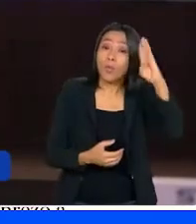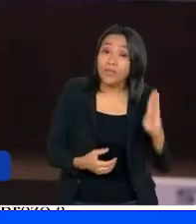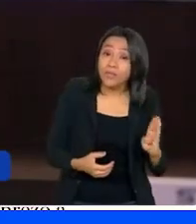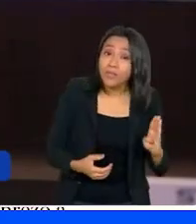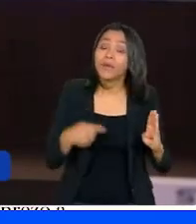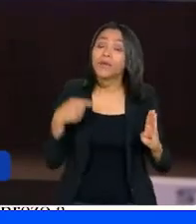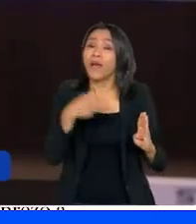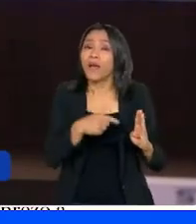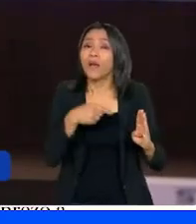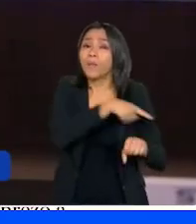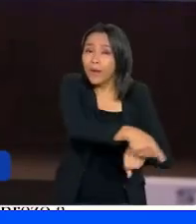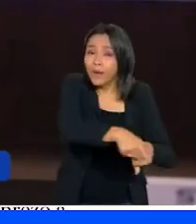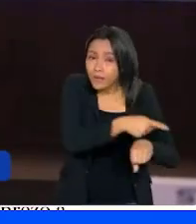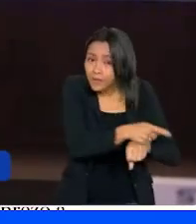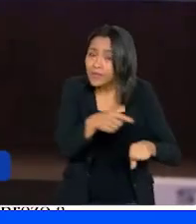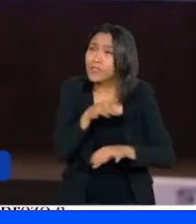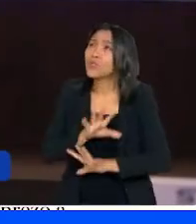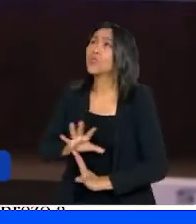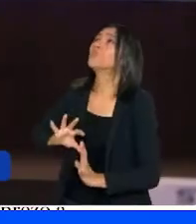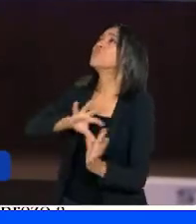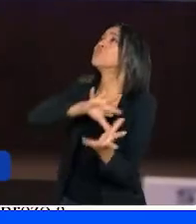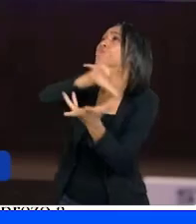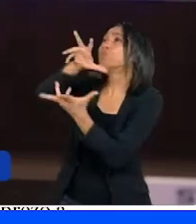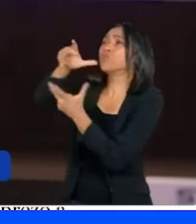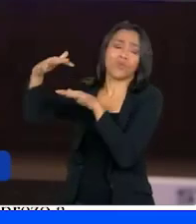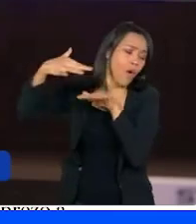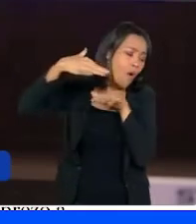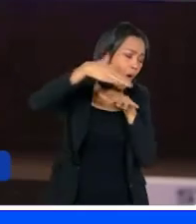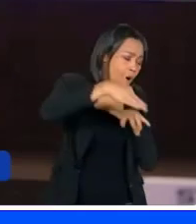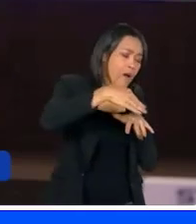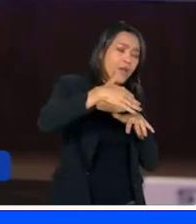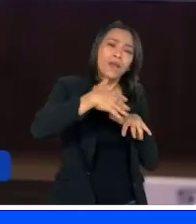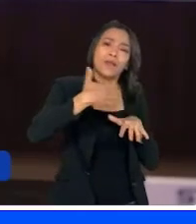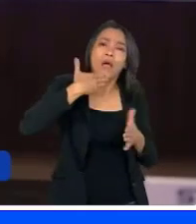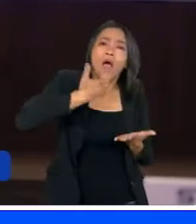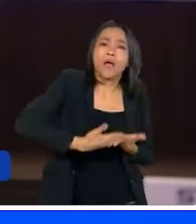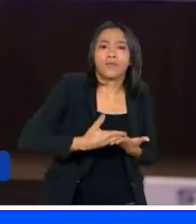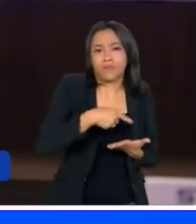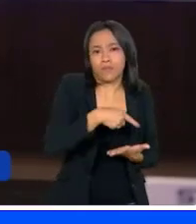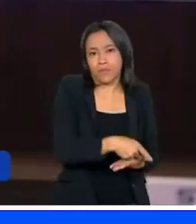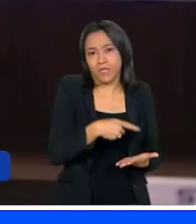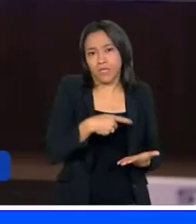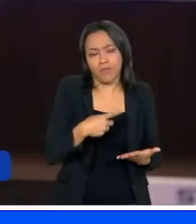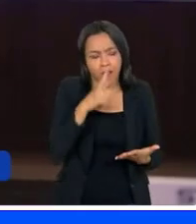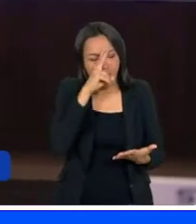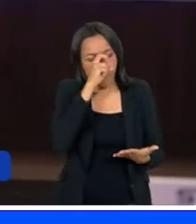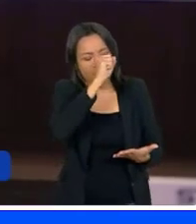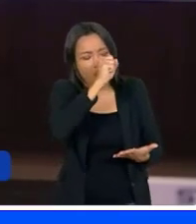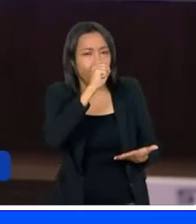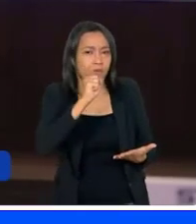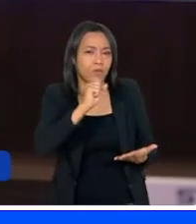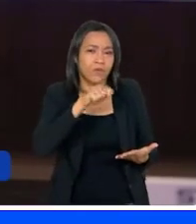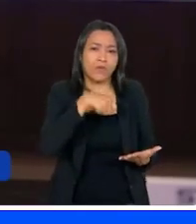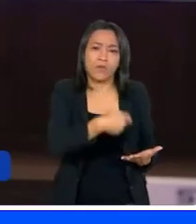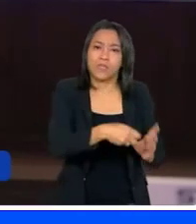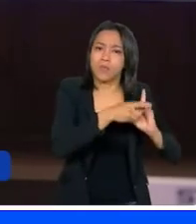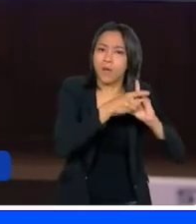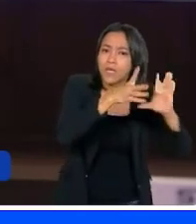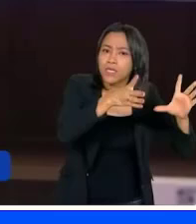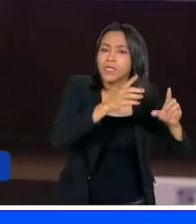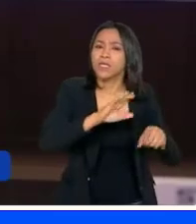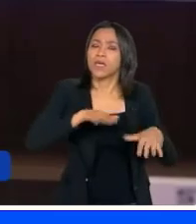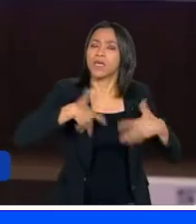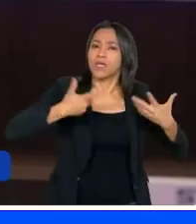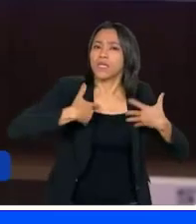país que todo mundo admira internacionalmente pela força da nossa democracia, economia, pela alegria do nosso povo, pela nossa cultura, nossa